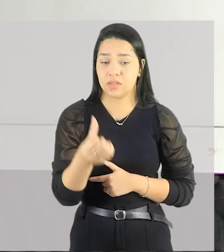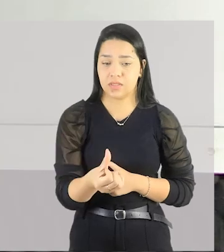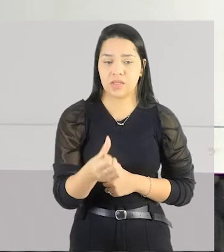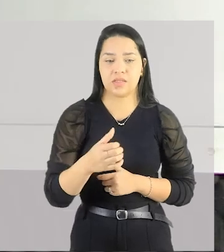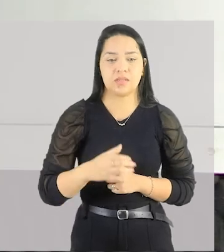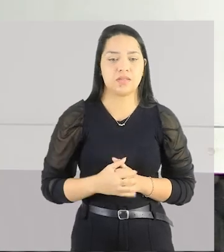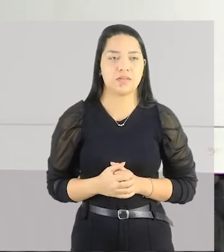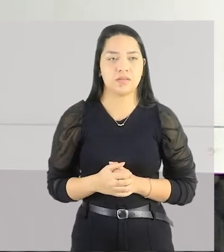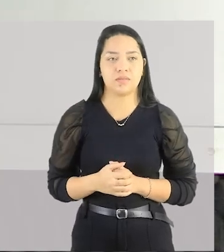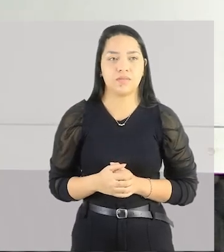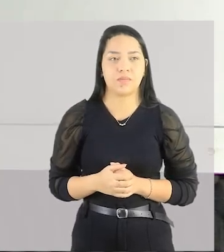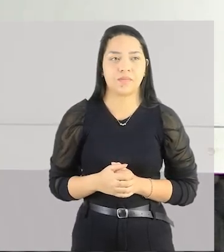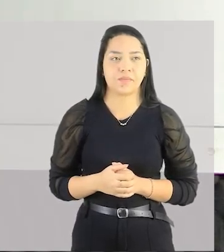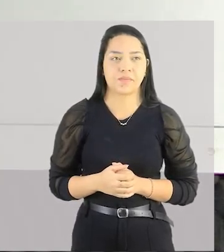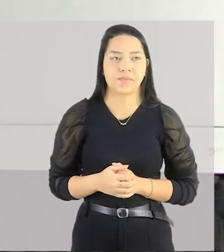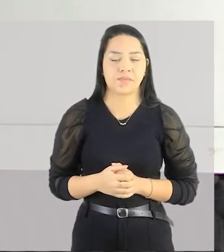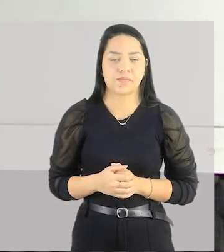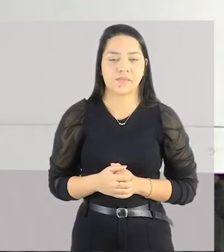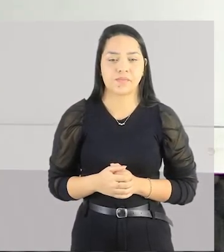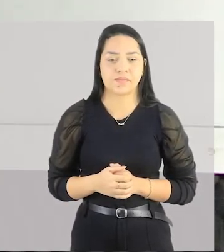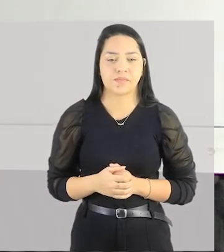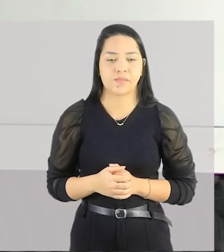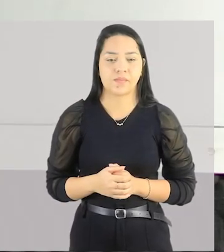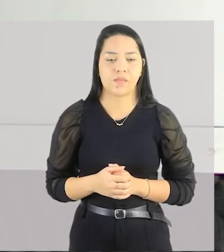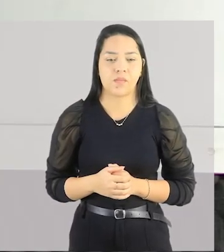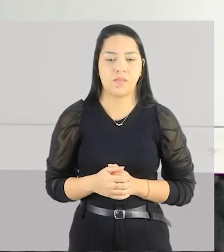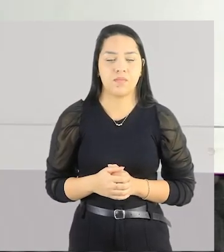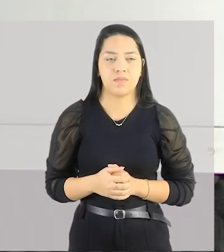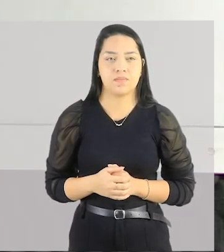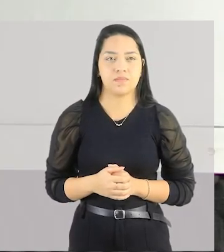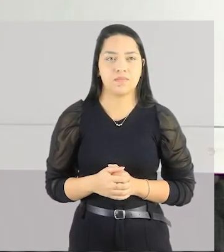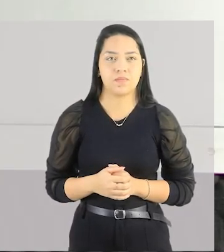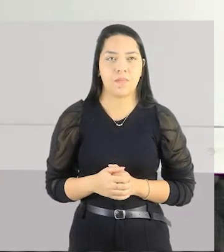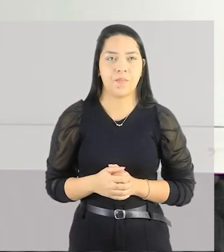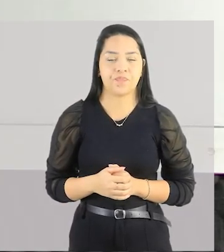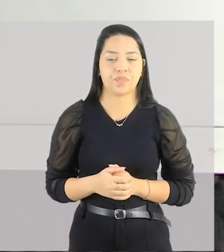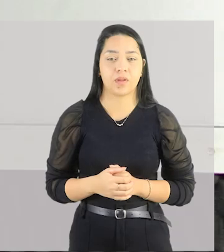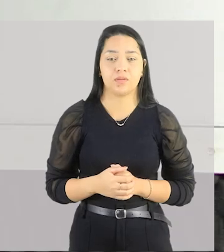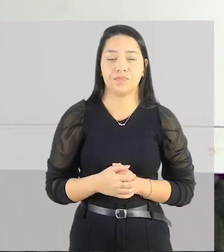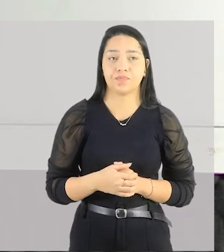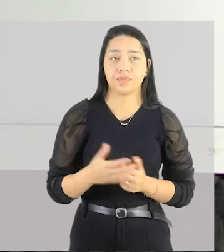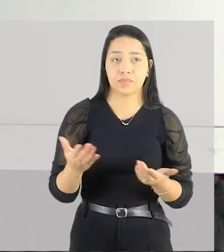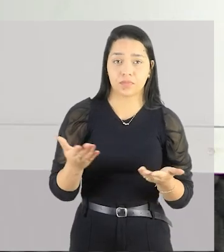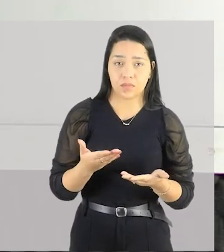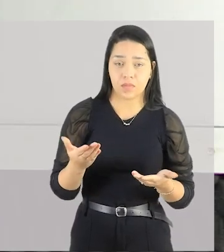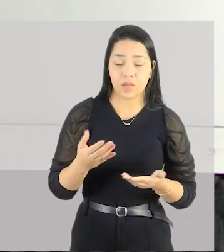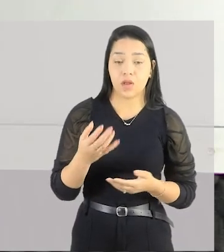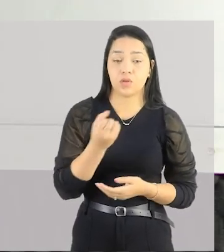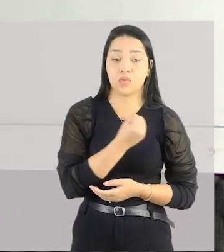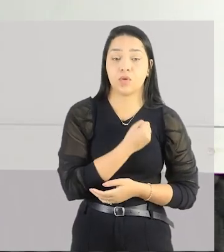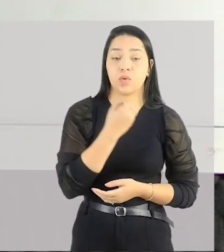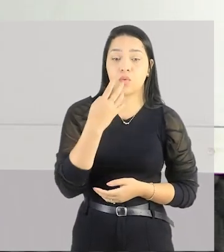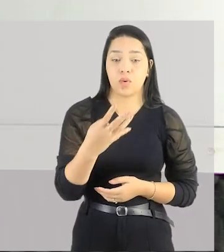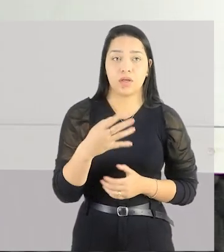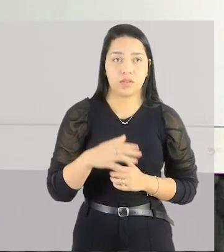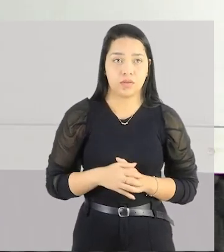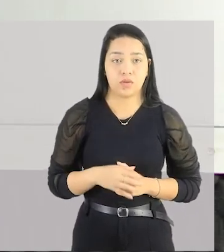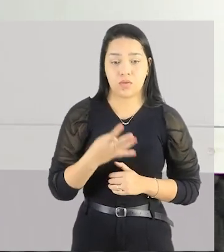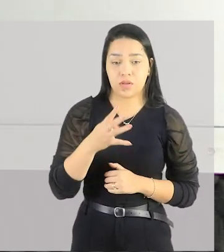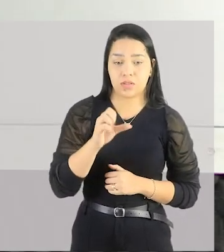6, tá? Depois você pode fazer as continhas aí com calma. Vamos para a máquina de número 4.